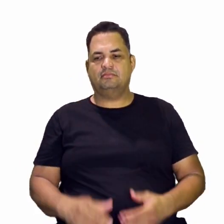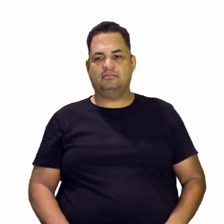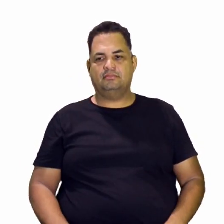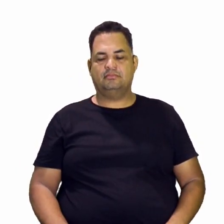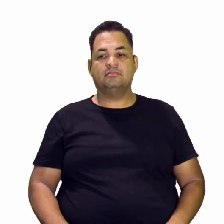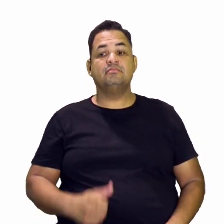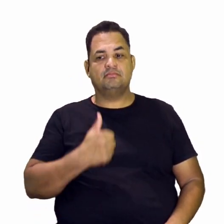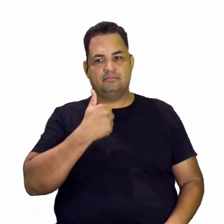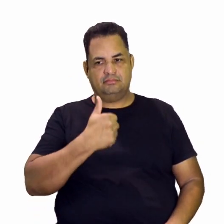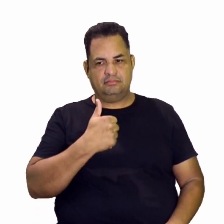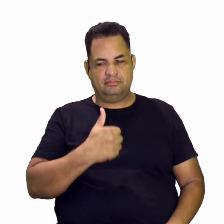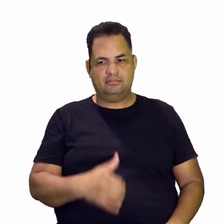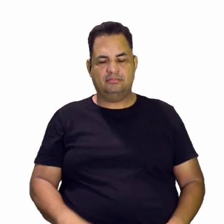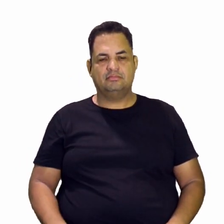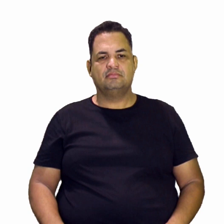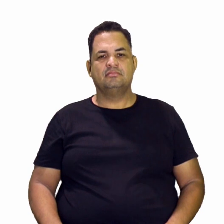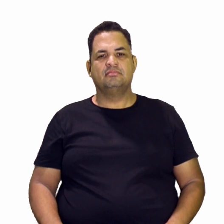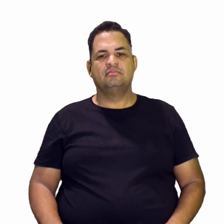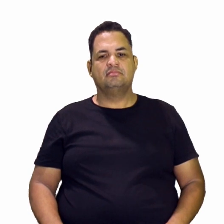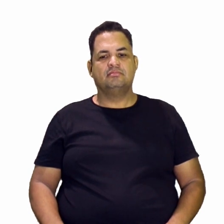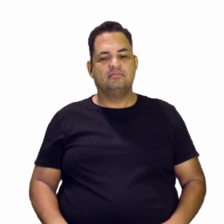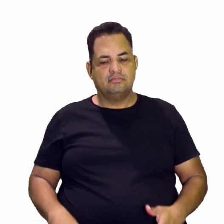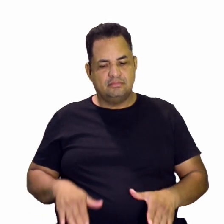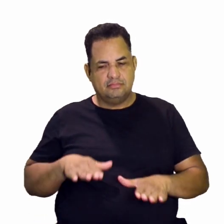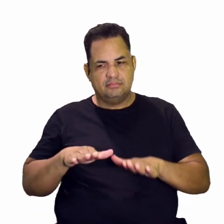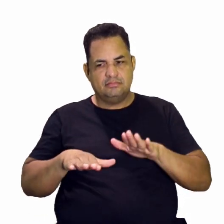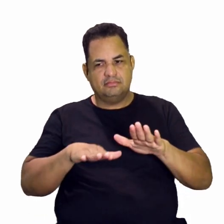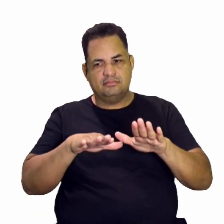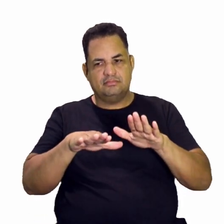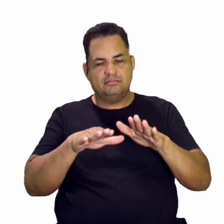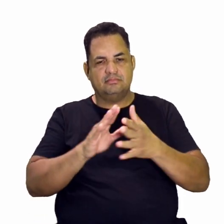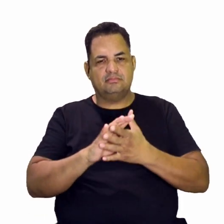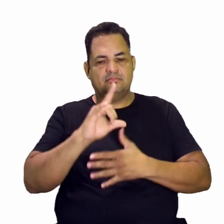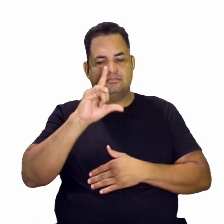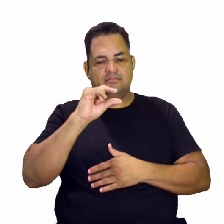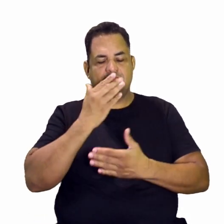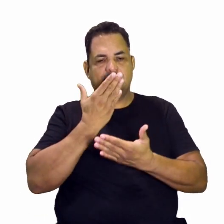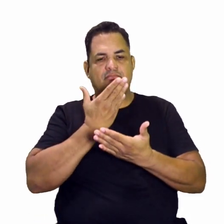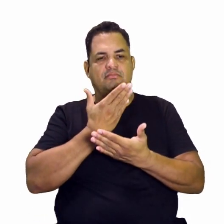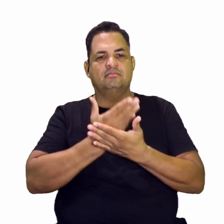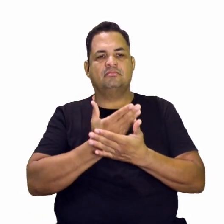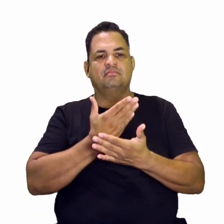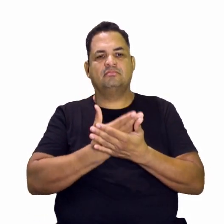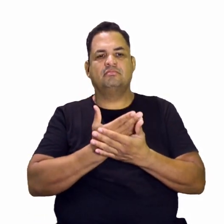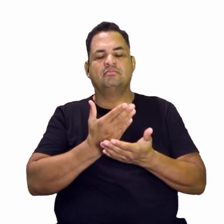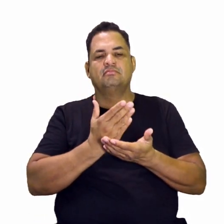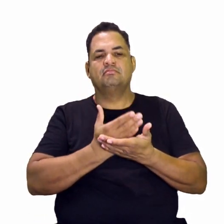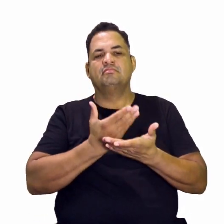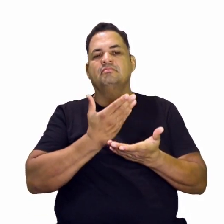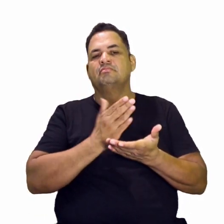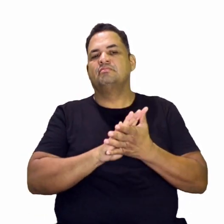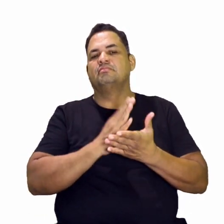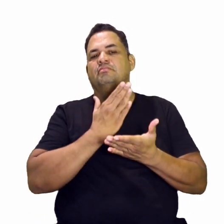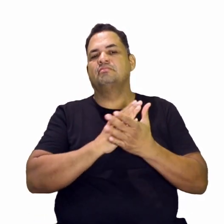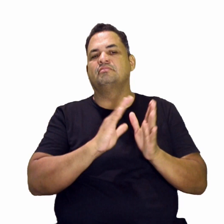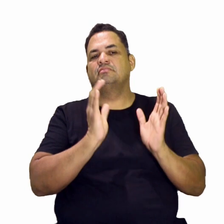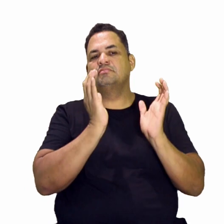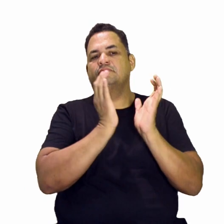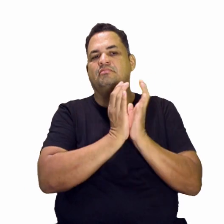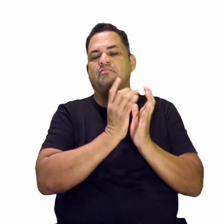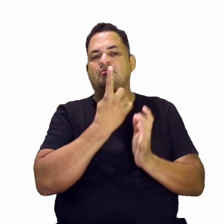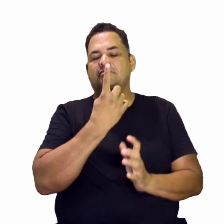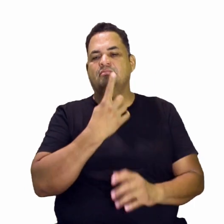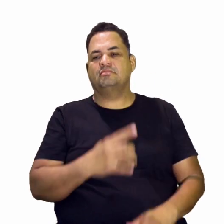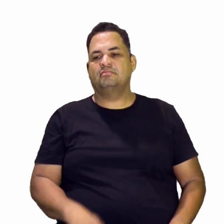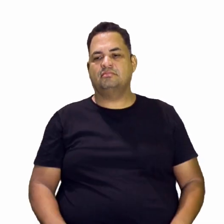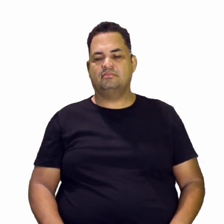10.2. Tudo bem? Então, nós estamos caminhando, já faltam poucas aulas para a gente fechar essa unidade 1. É isso